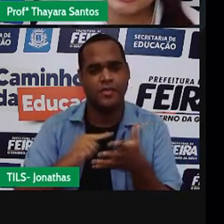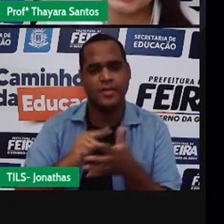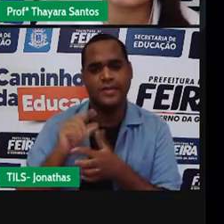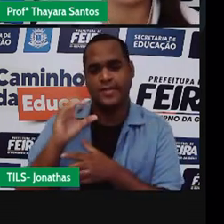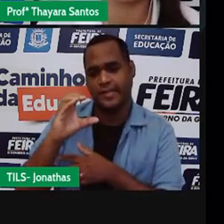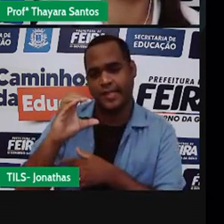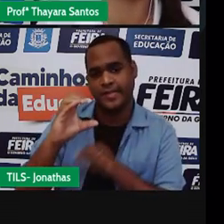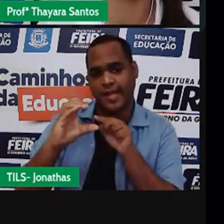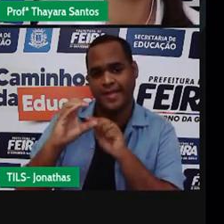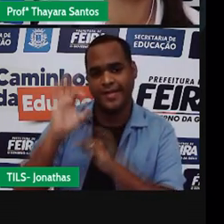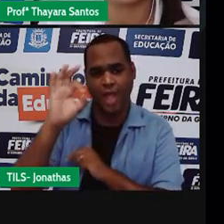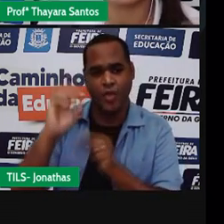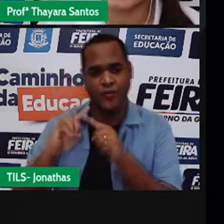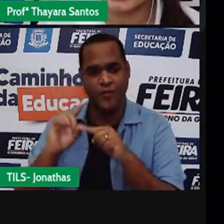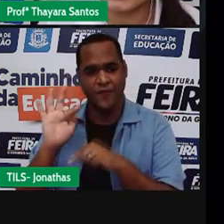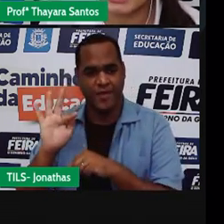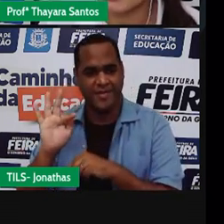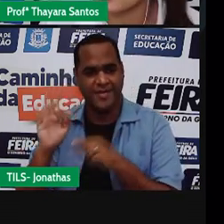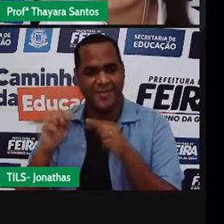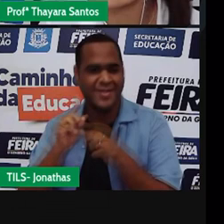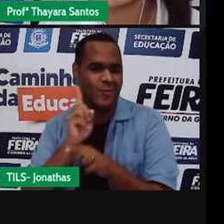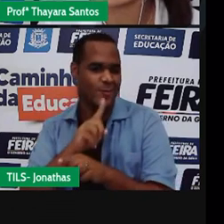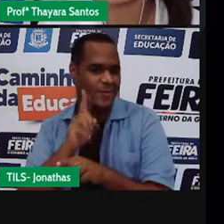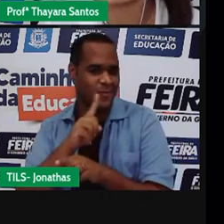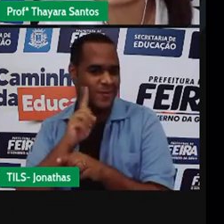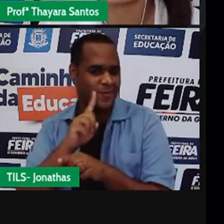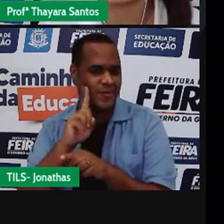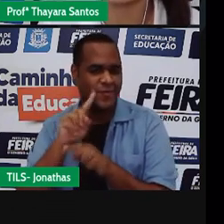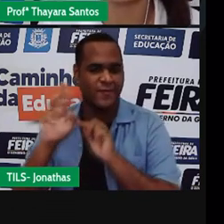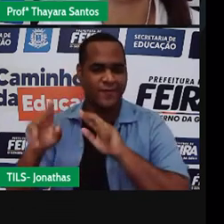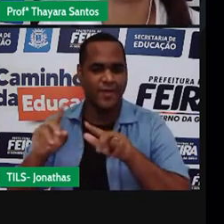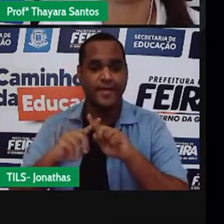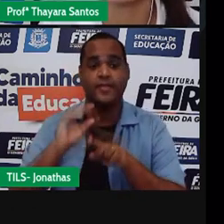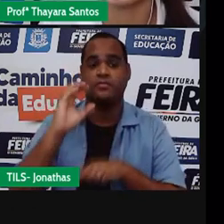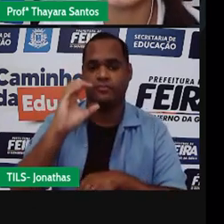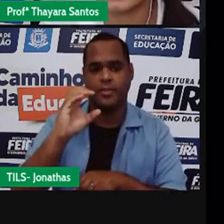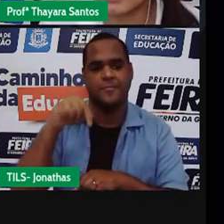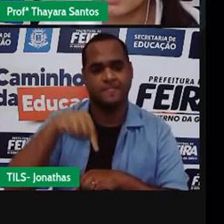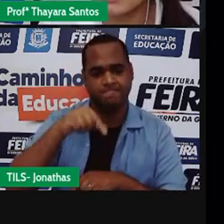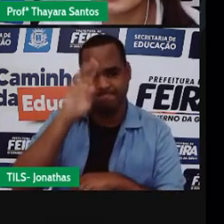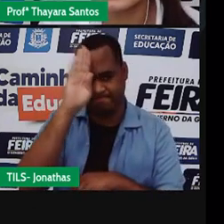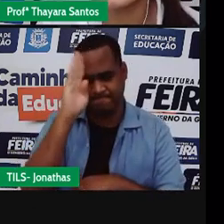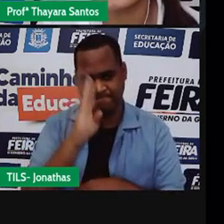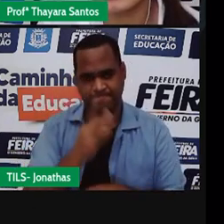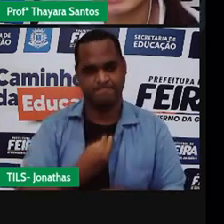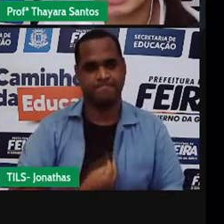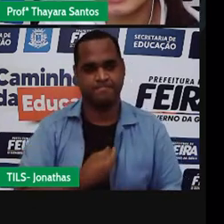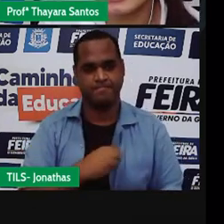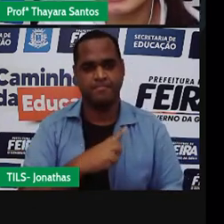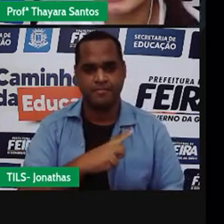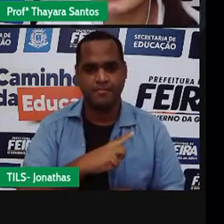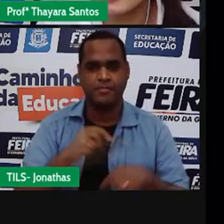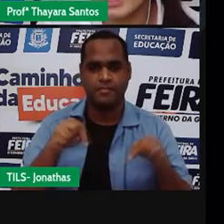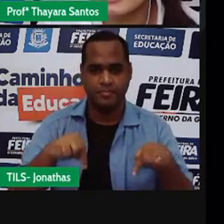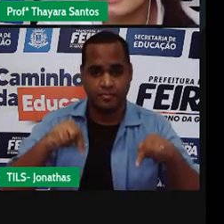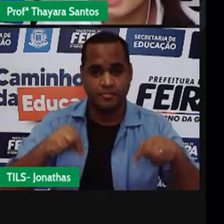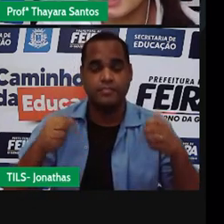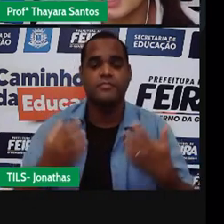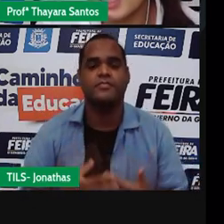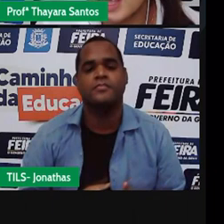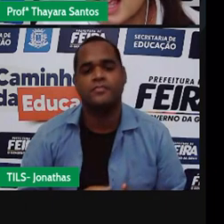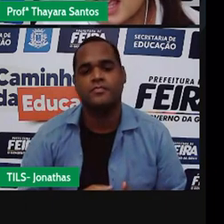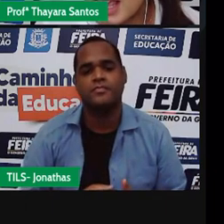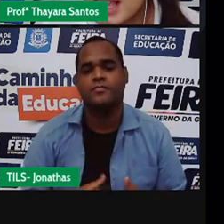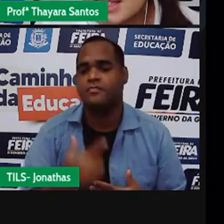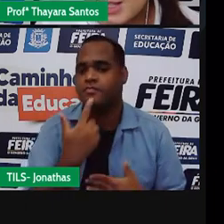aqui no Brasil a gente costuma usar o grau Celsius. Então, eu vou mudar aqui para grau Celsius, coloquei. Isso quer dizer